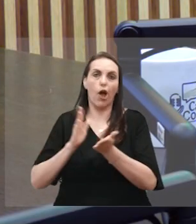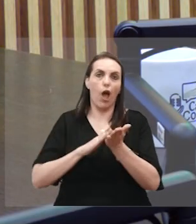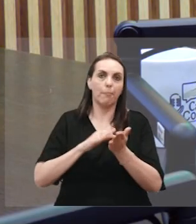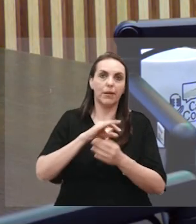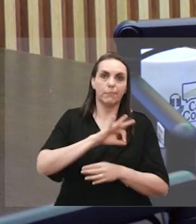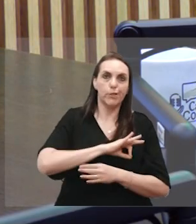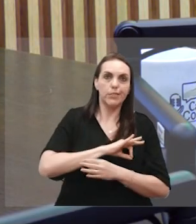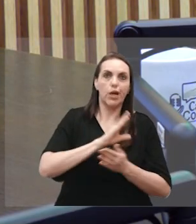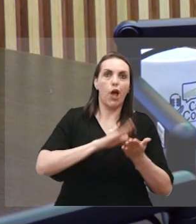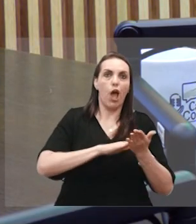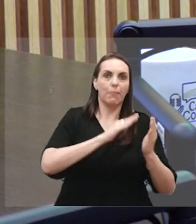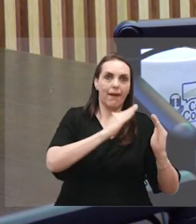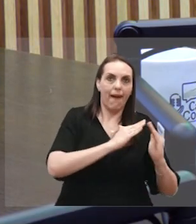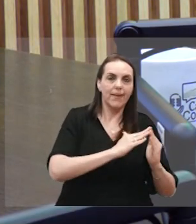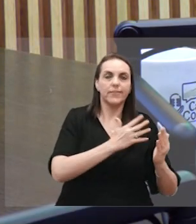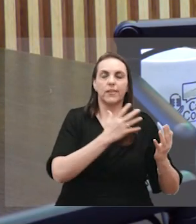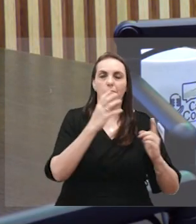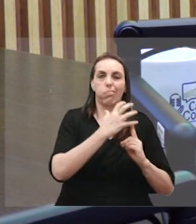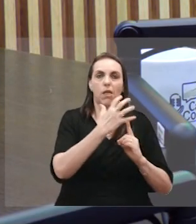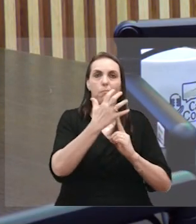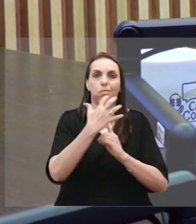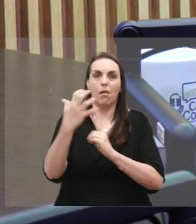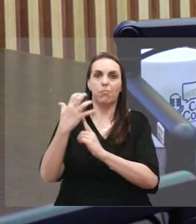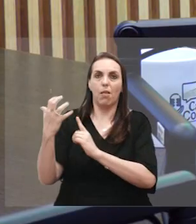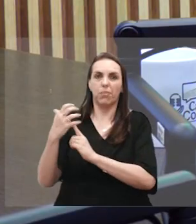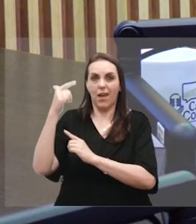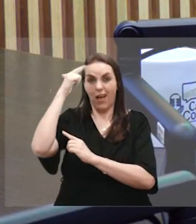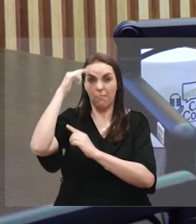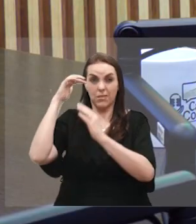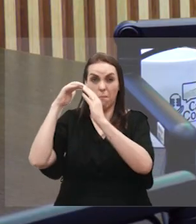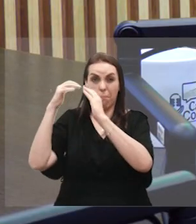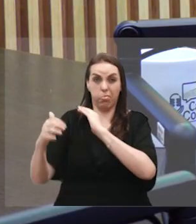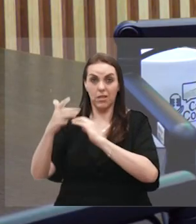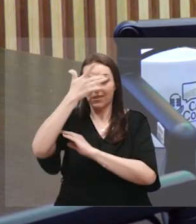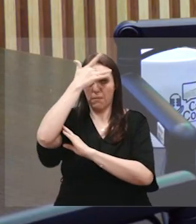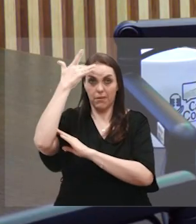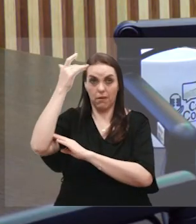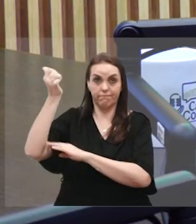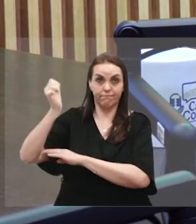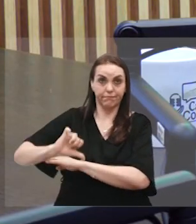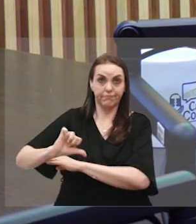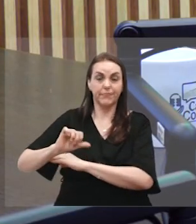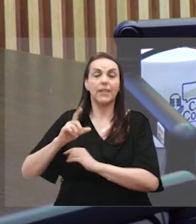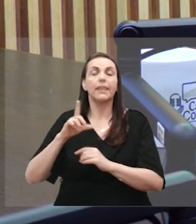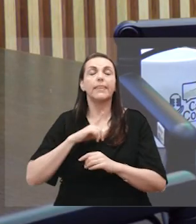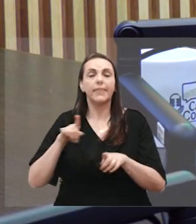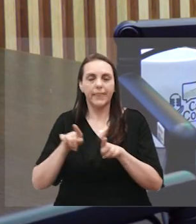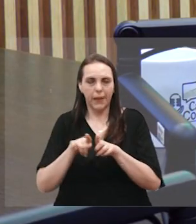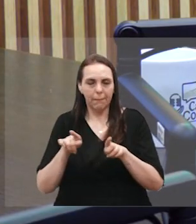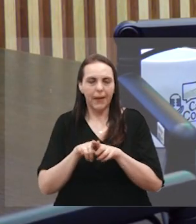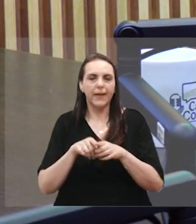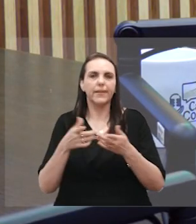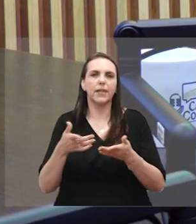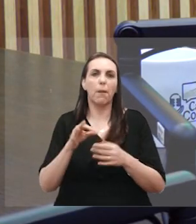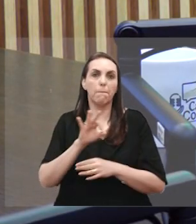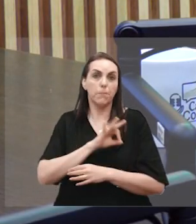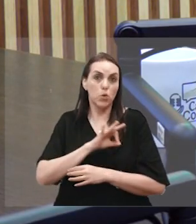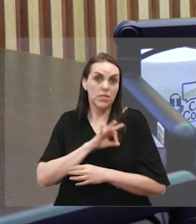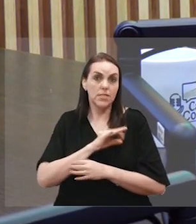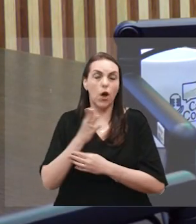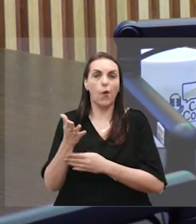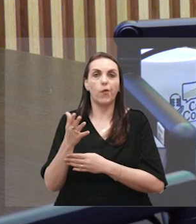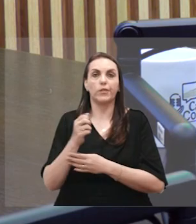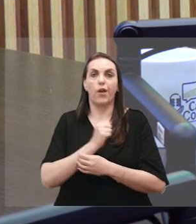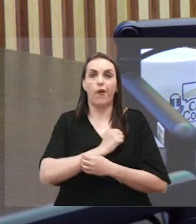Militar, é cobrado em casa. Como é que fica a cabeça desse profissional? E também, junto de tudo isso, a gente vai ter oficiais que perseguem